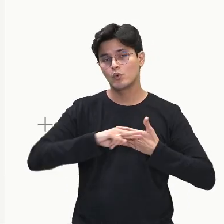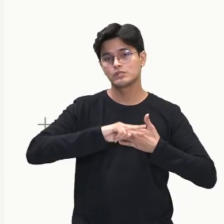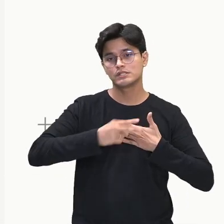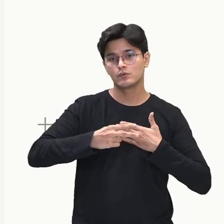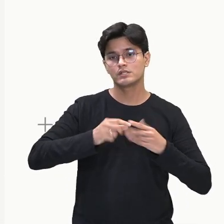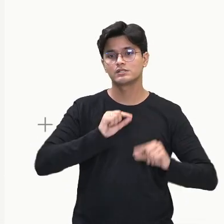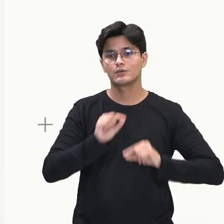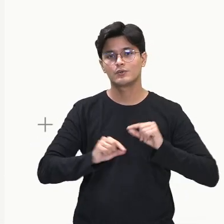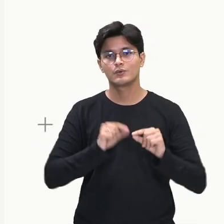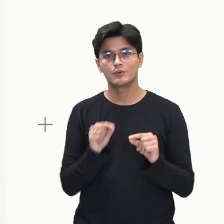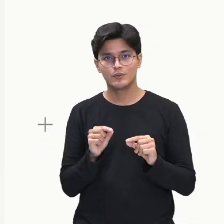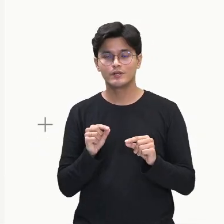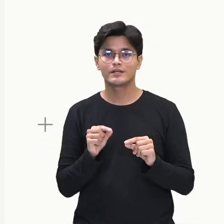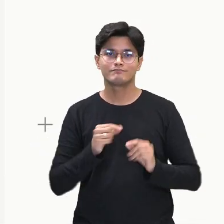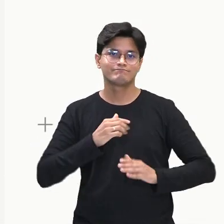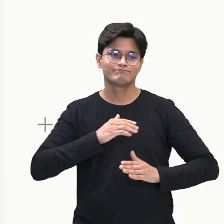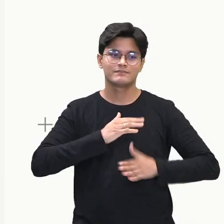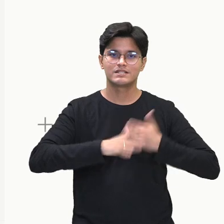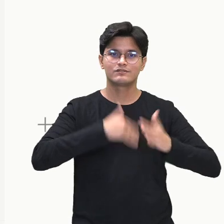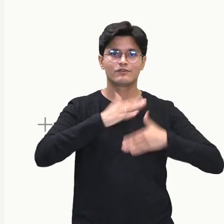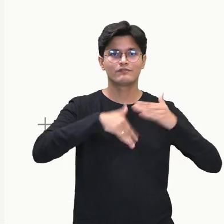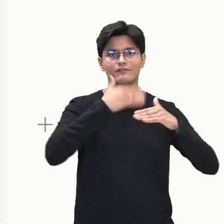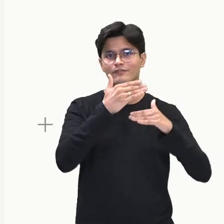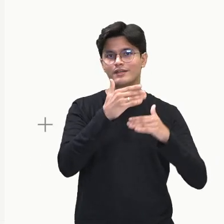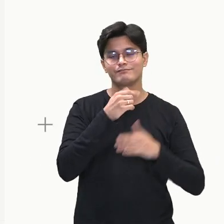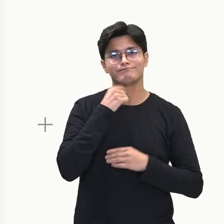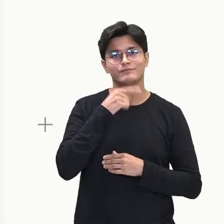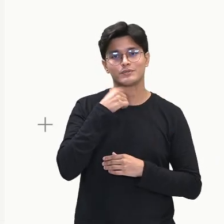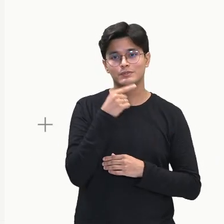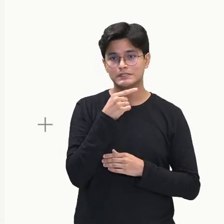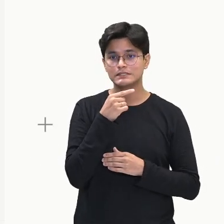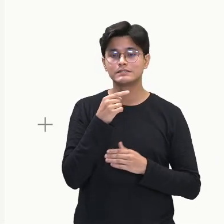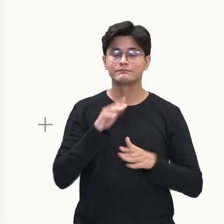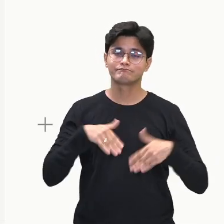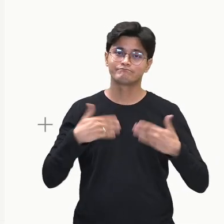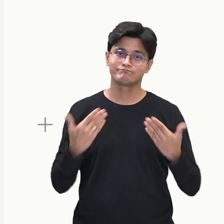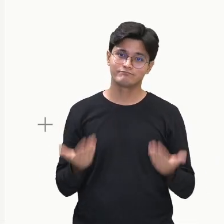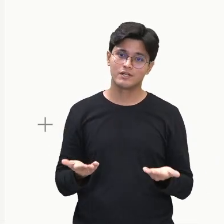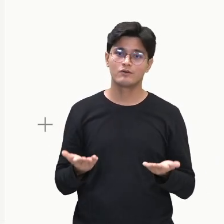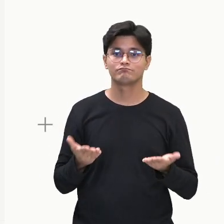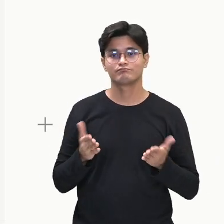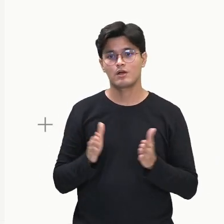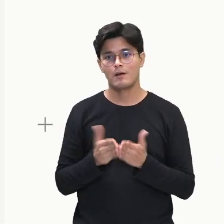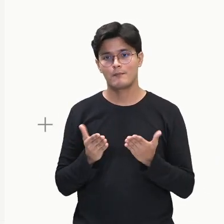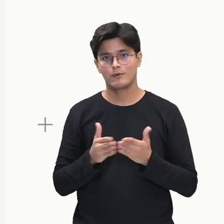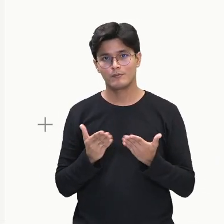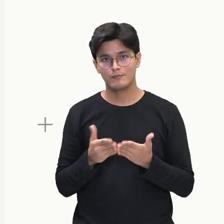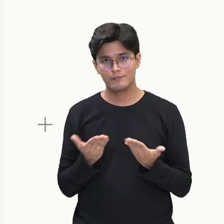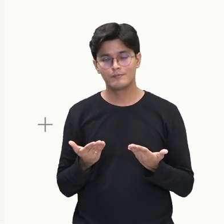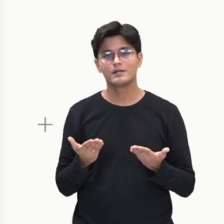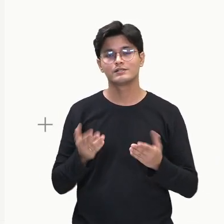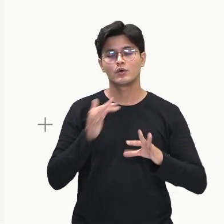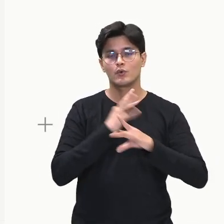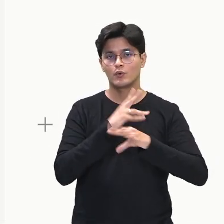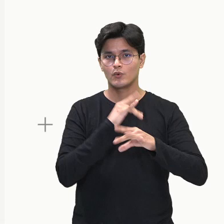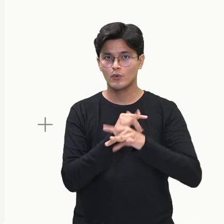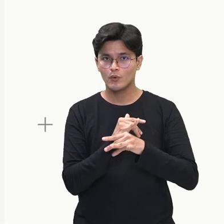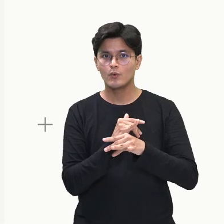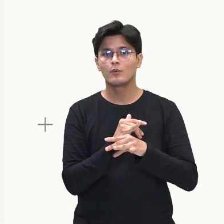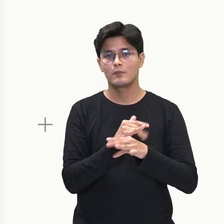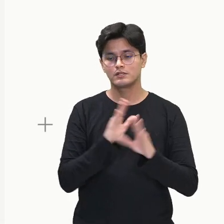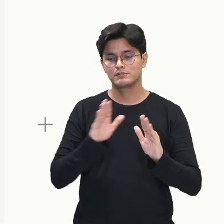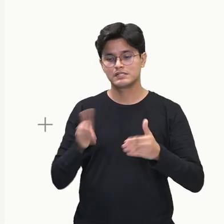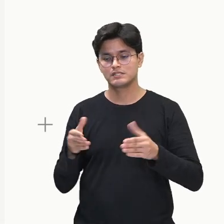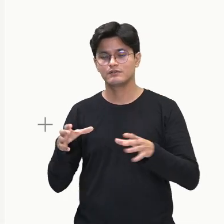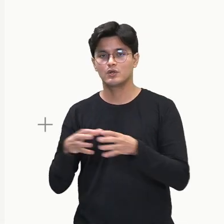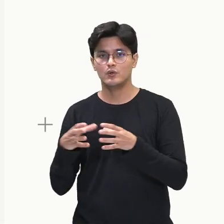tem condições de se desenvolver e isso faz com que a pobreza urbana de determinada camada social